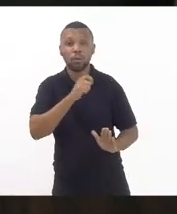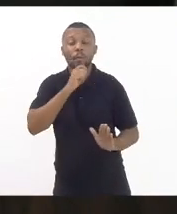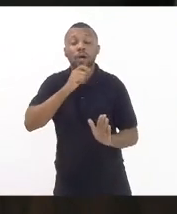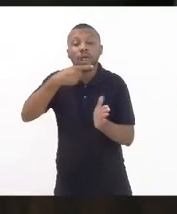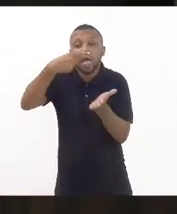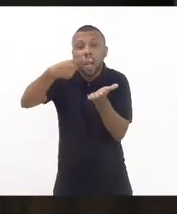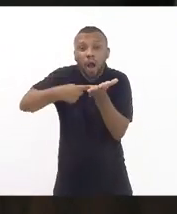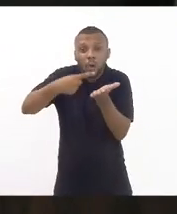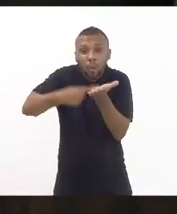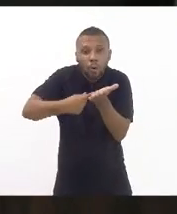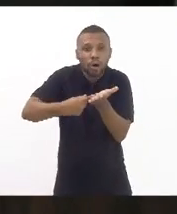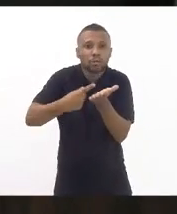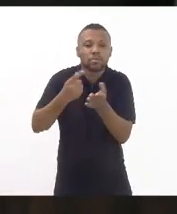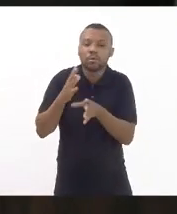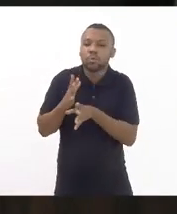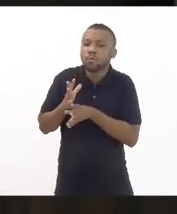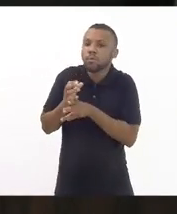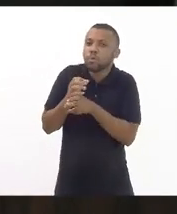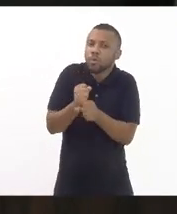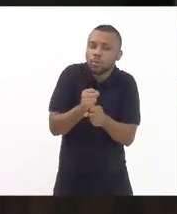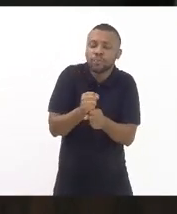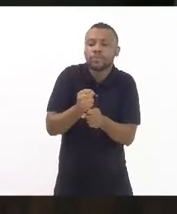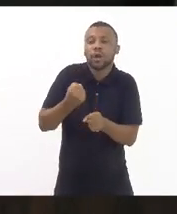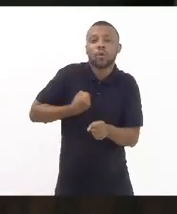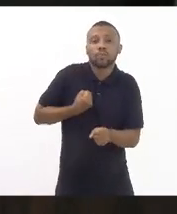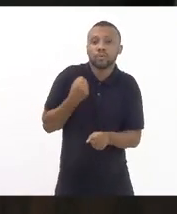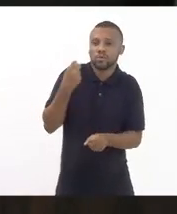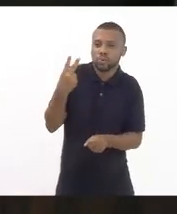2, 3 e o 10º.